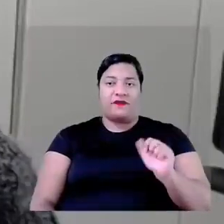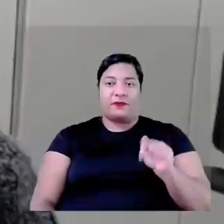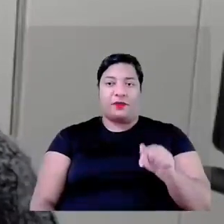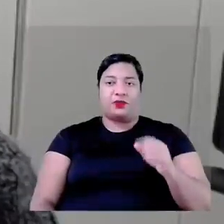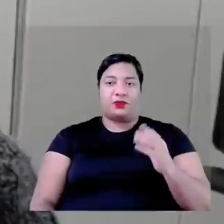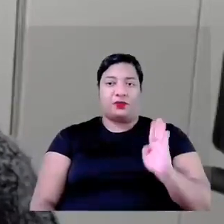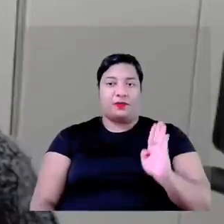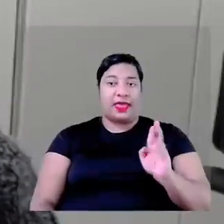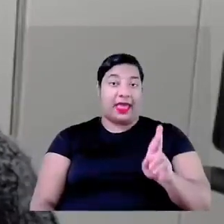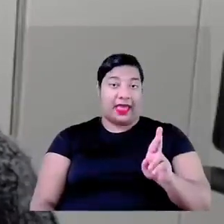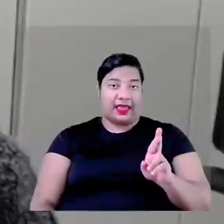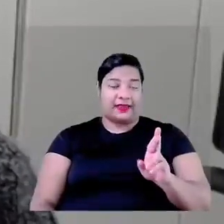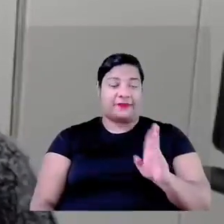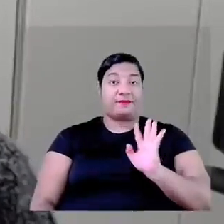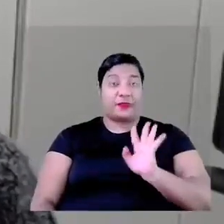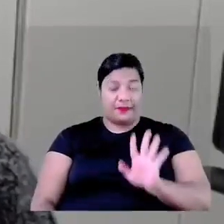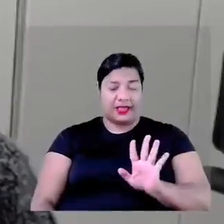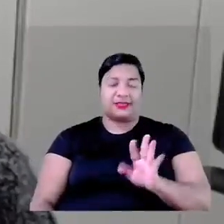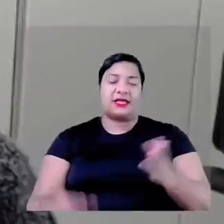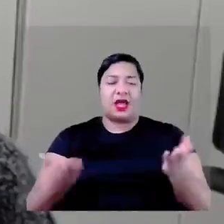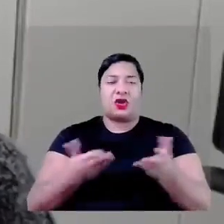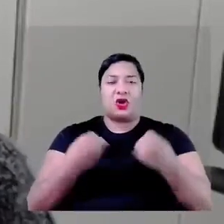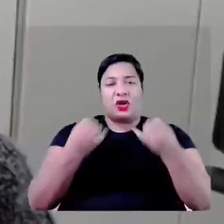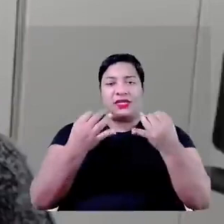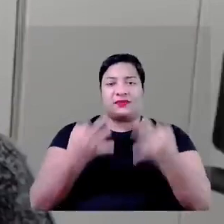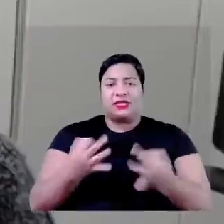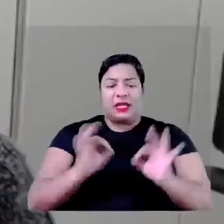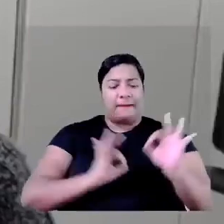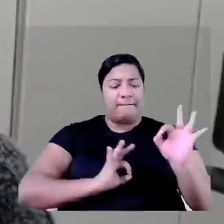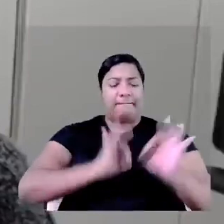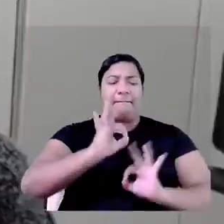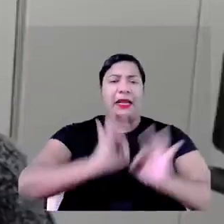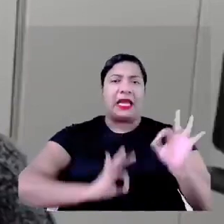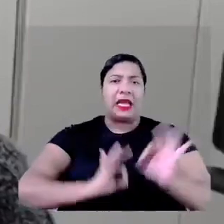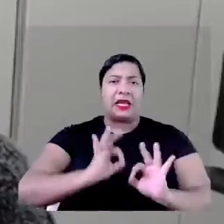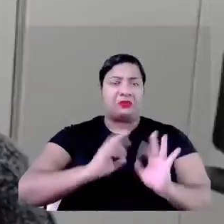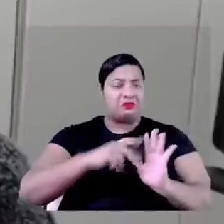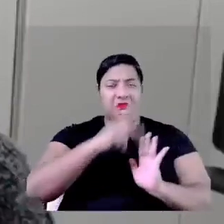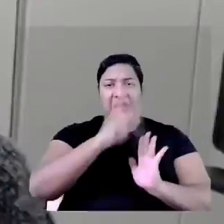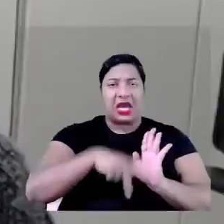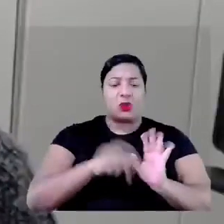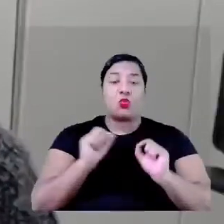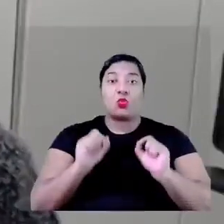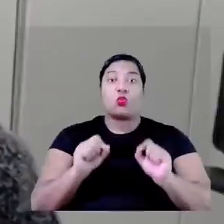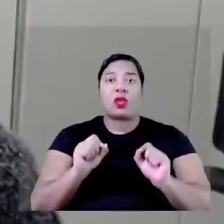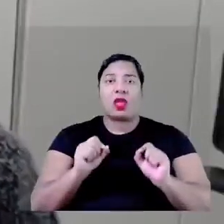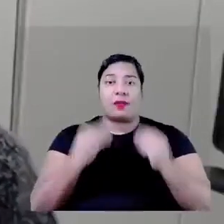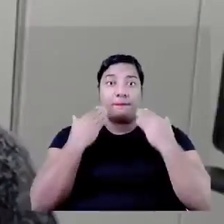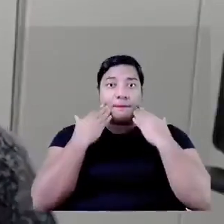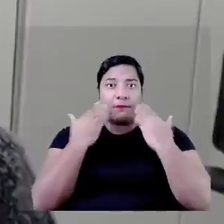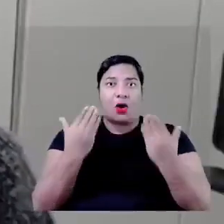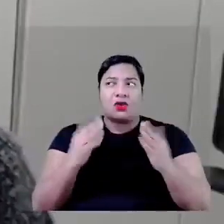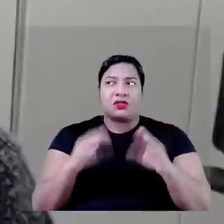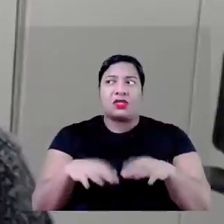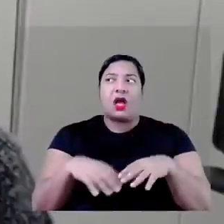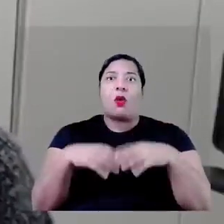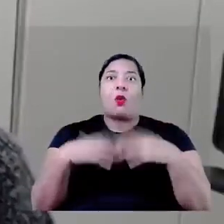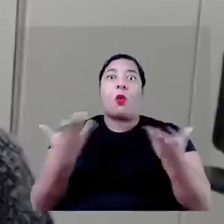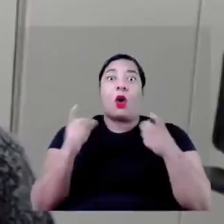climática, esse plano nos traz algumas evidências onde estão as emissões